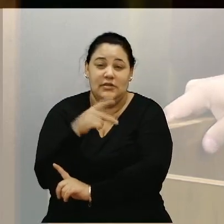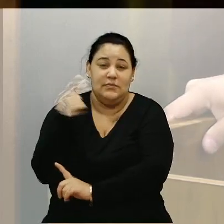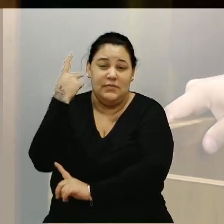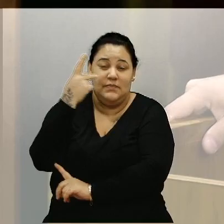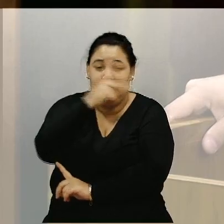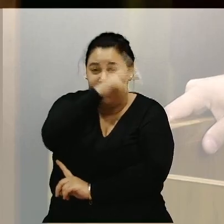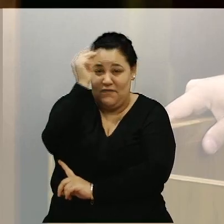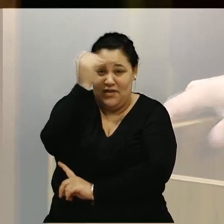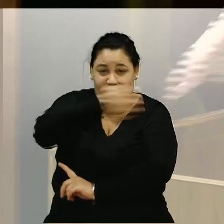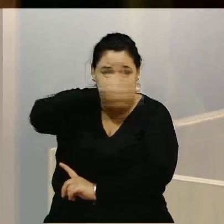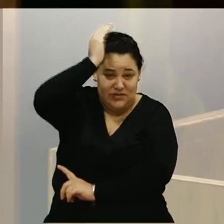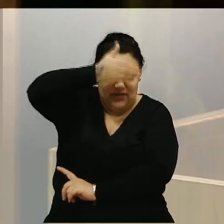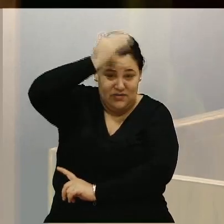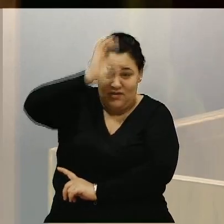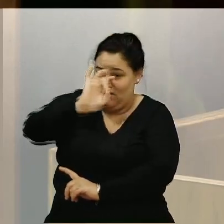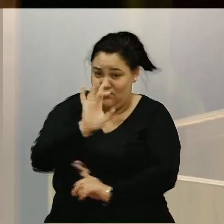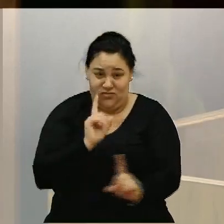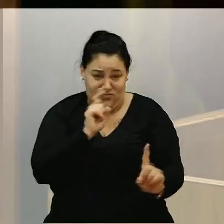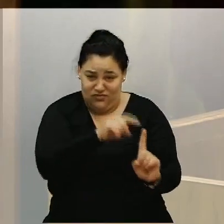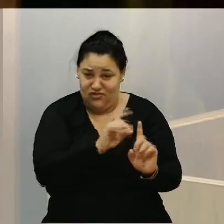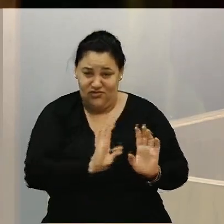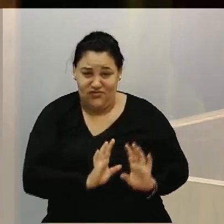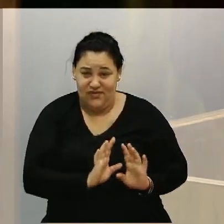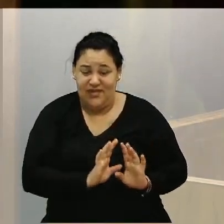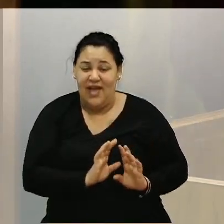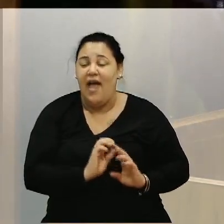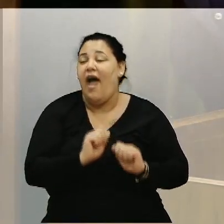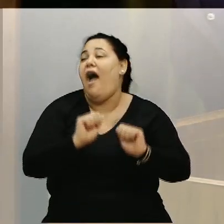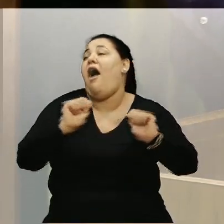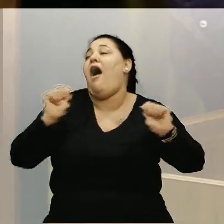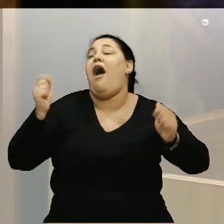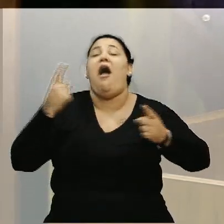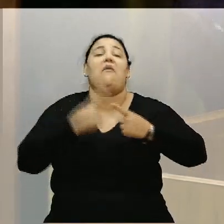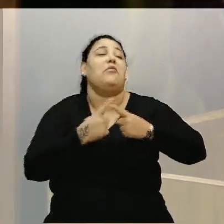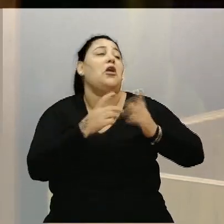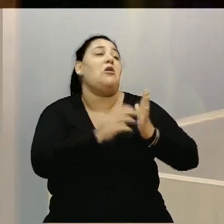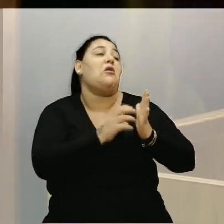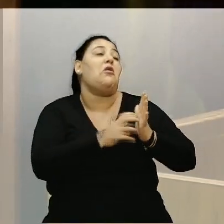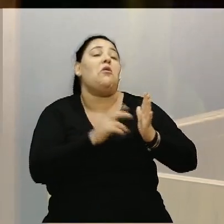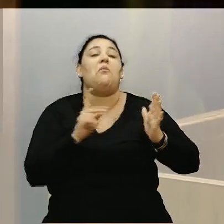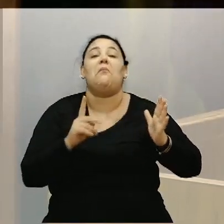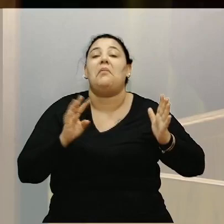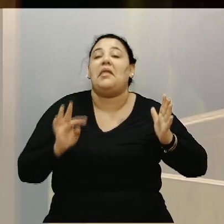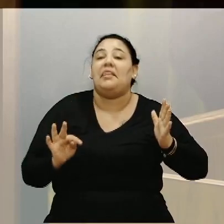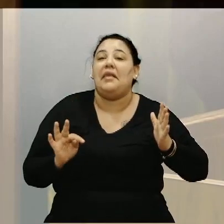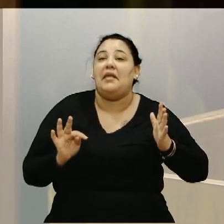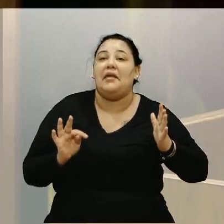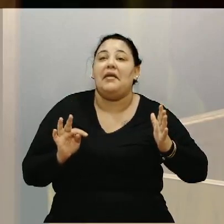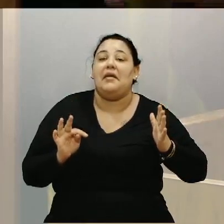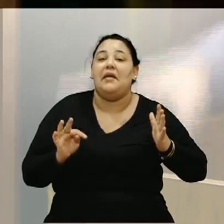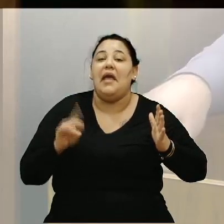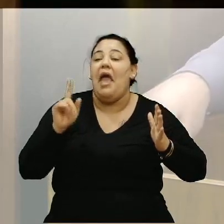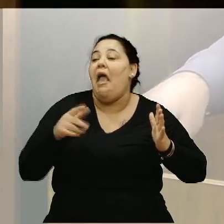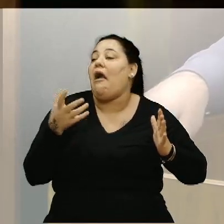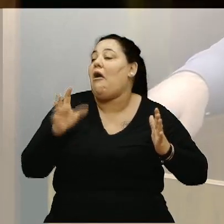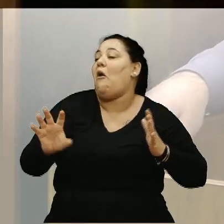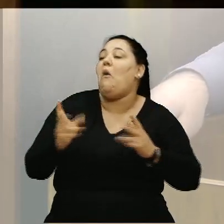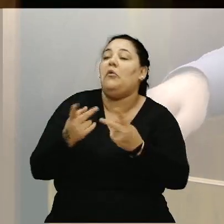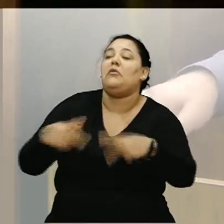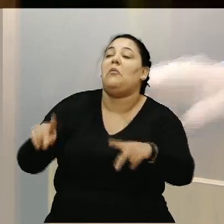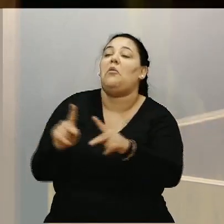o objetivo? Ai, porque a bancada do PT é contra o